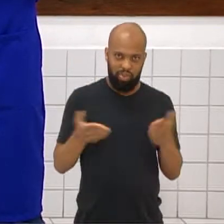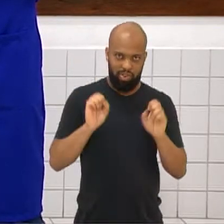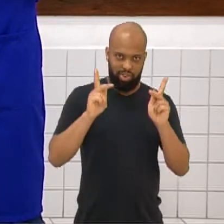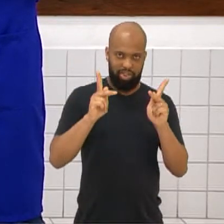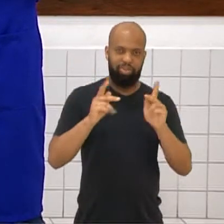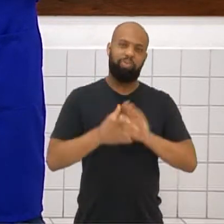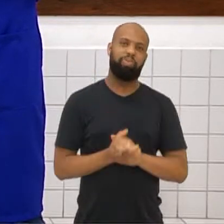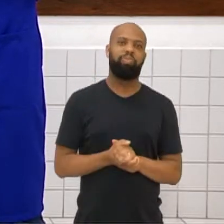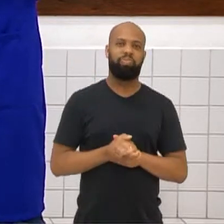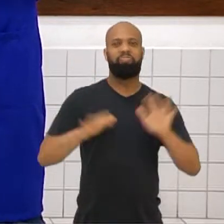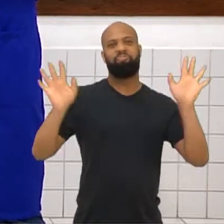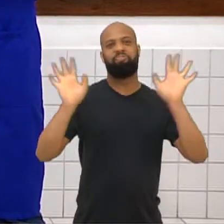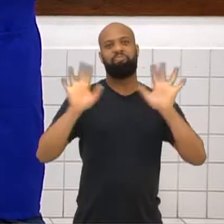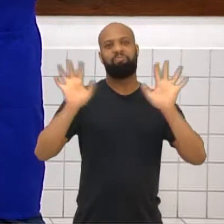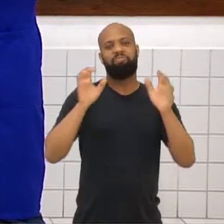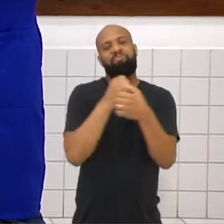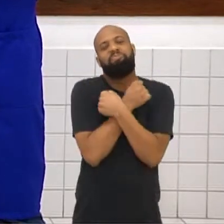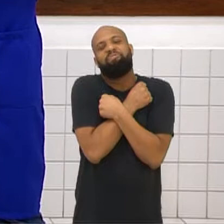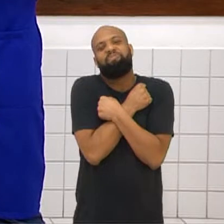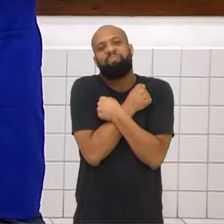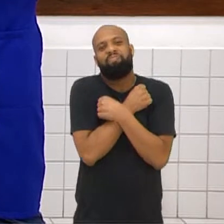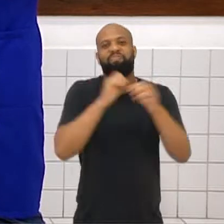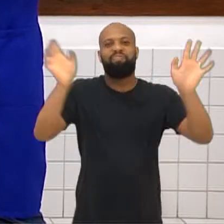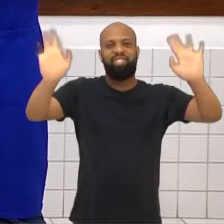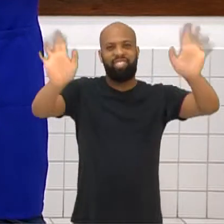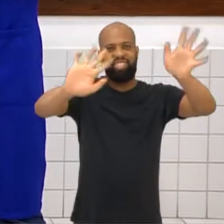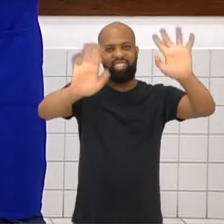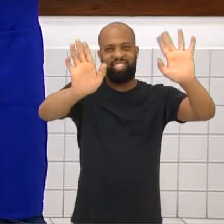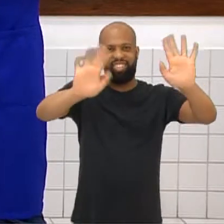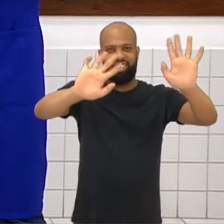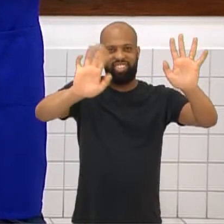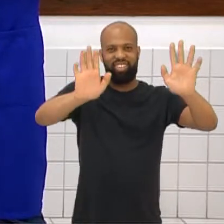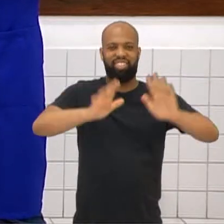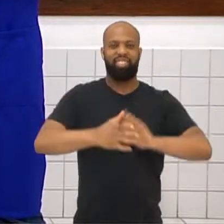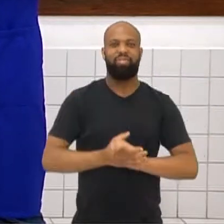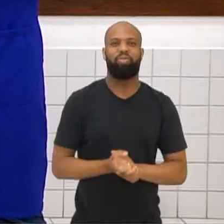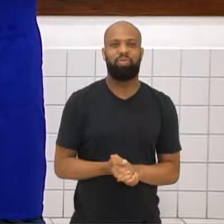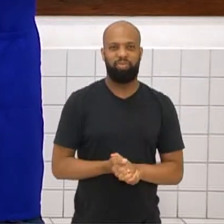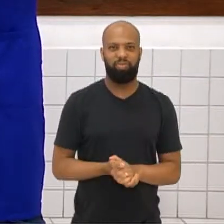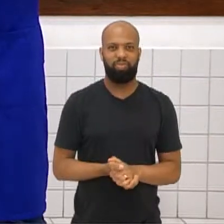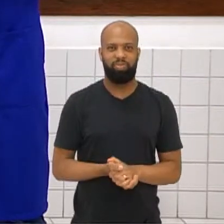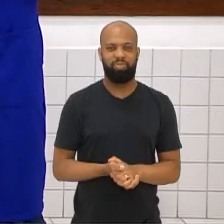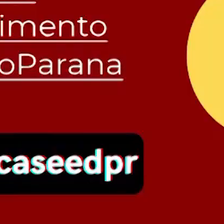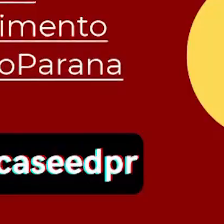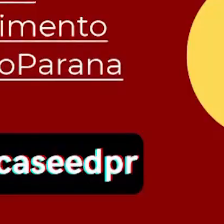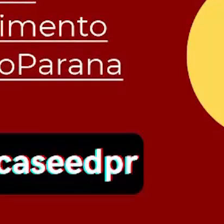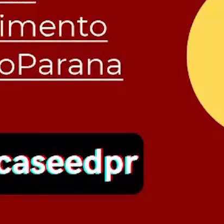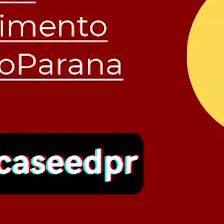Tá bom? Isso aí, forte abraço a todo mundo. Tchau, galerinha. Tchau. Um abraço e até a próxima aula.